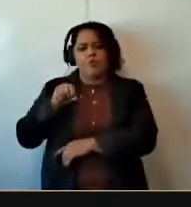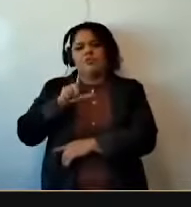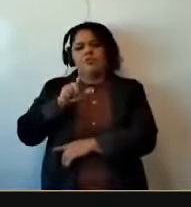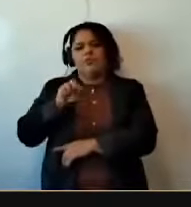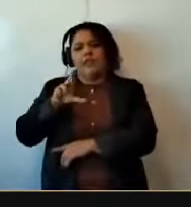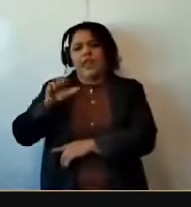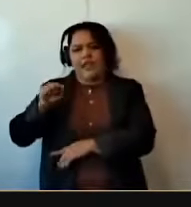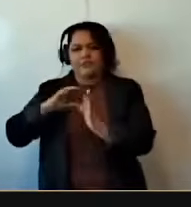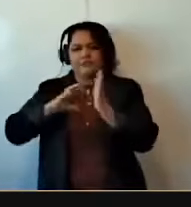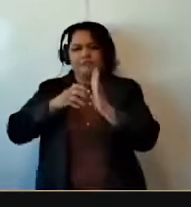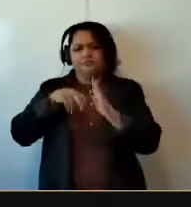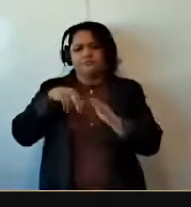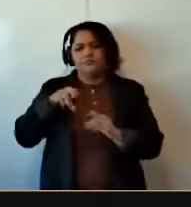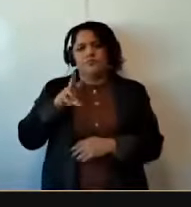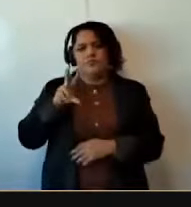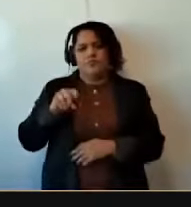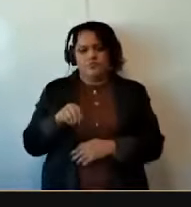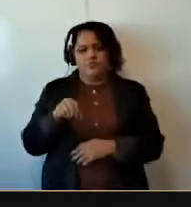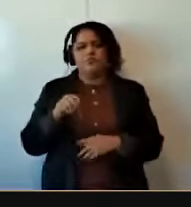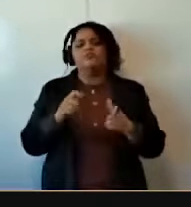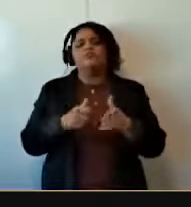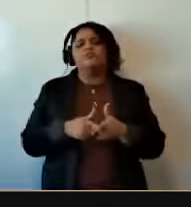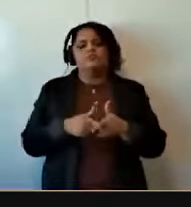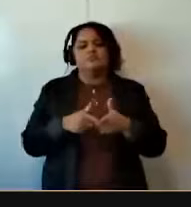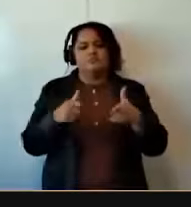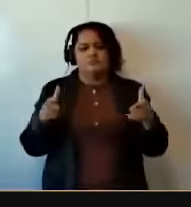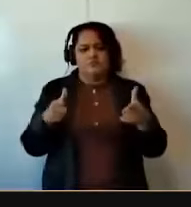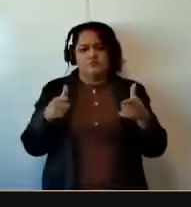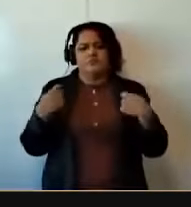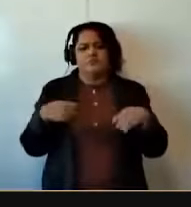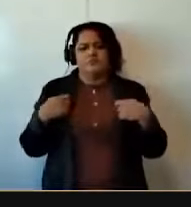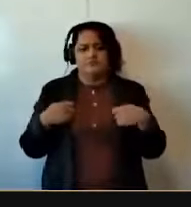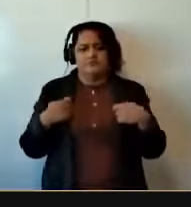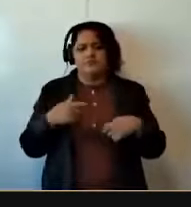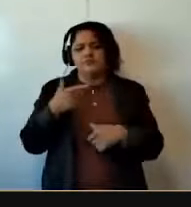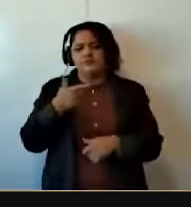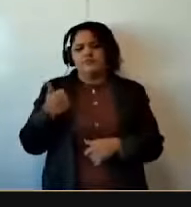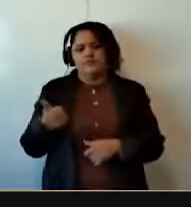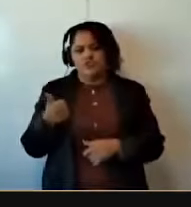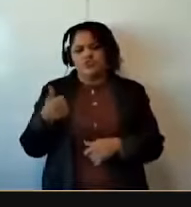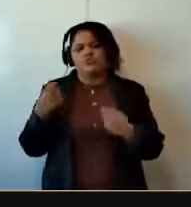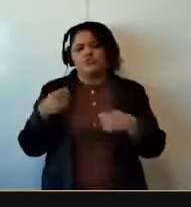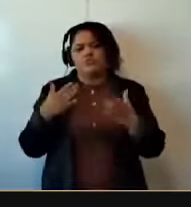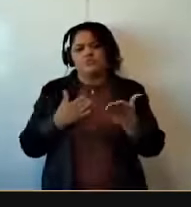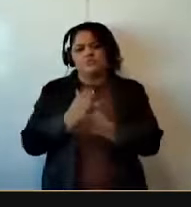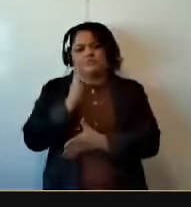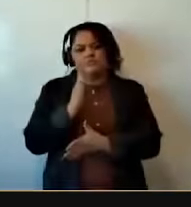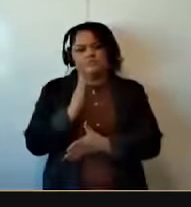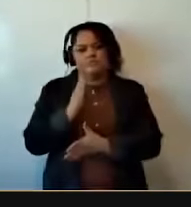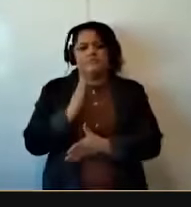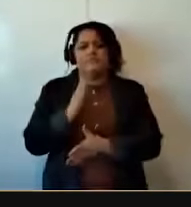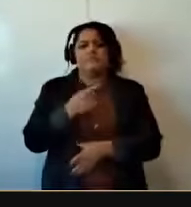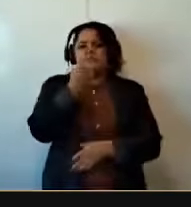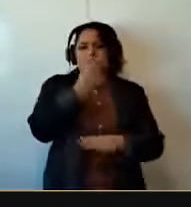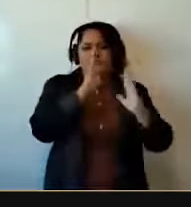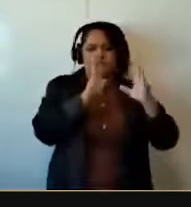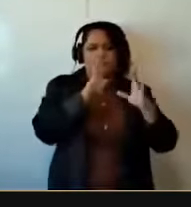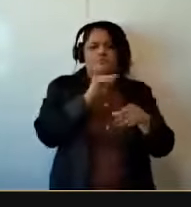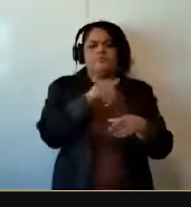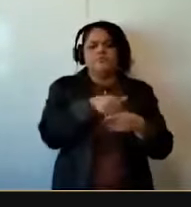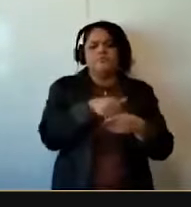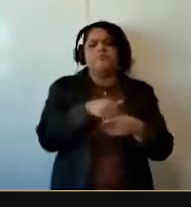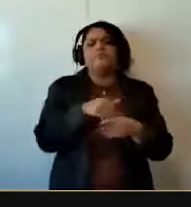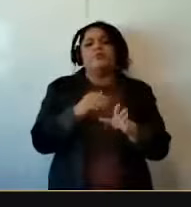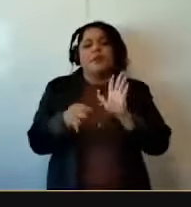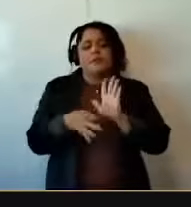a quórum, a maioria dos membros da Câmara, são 21 vereadores, viu, Braulio? Para aprovação desse projeto em primeiro turno. Pareceres das